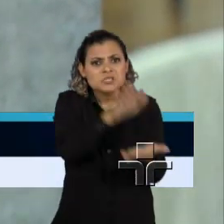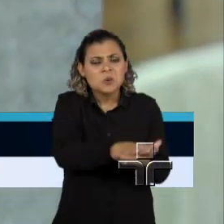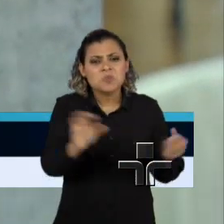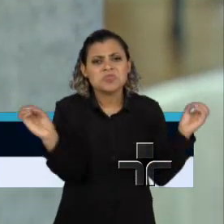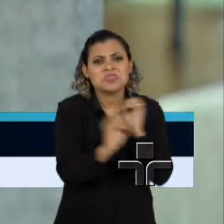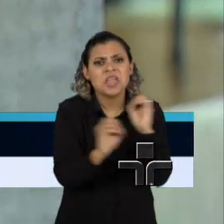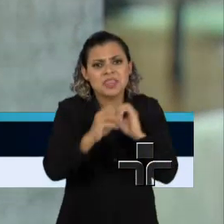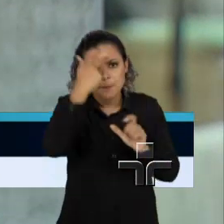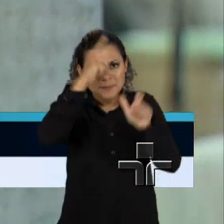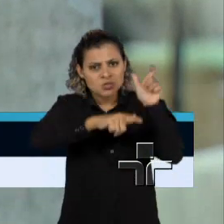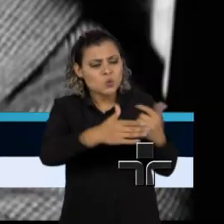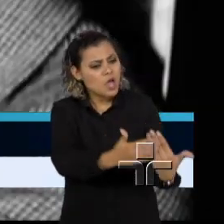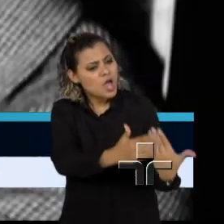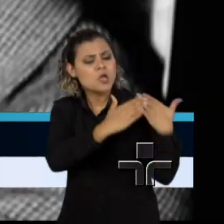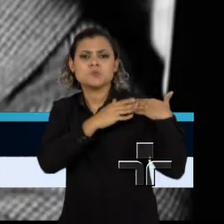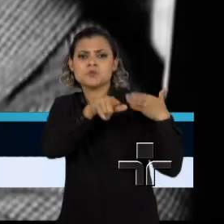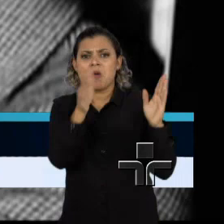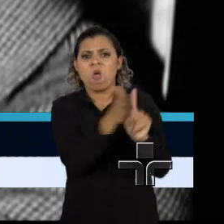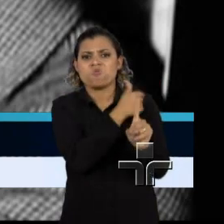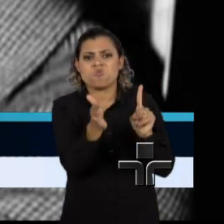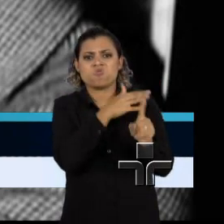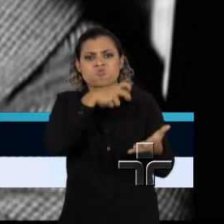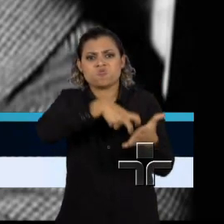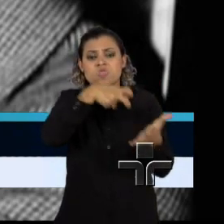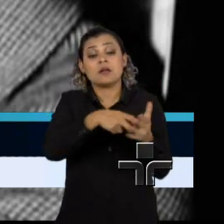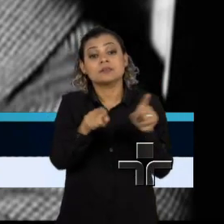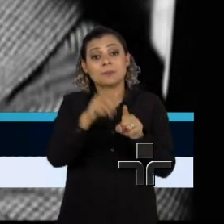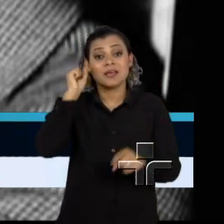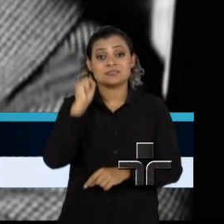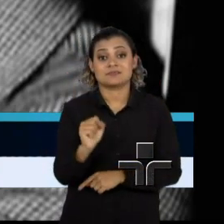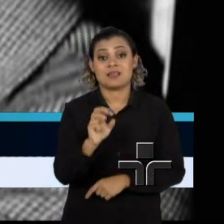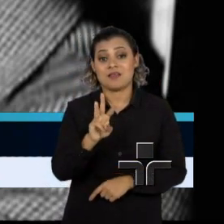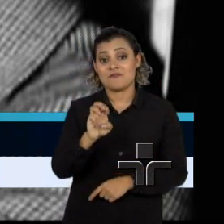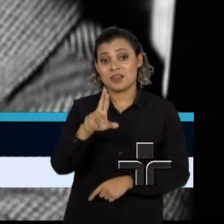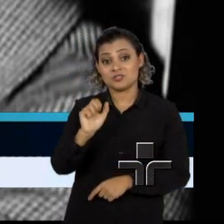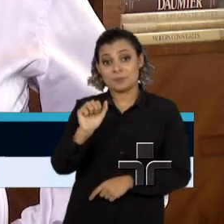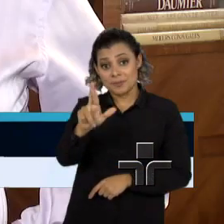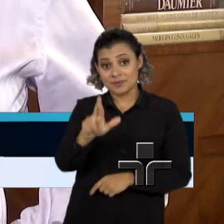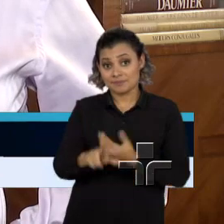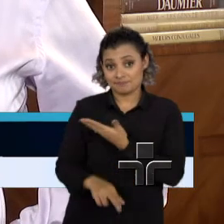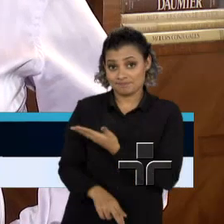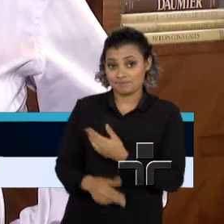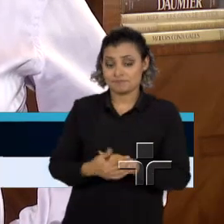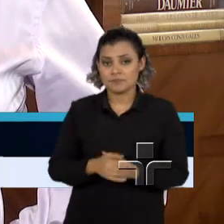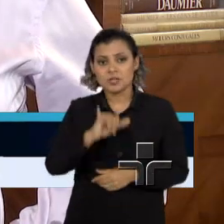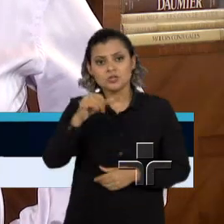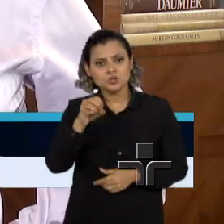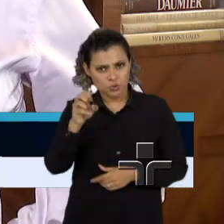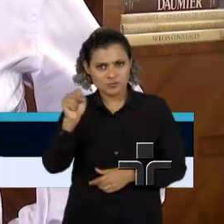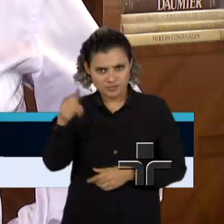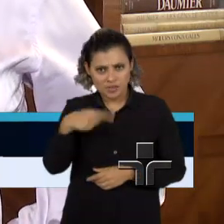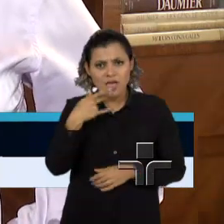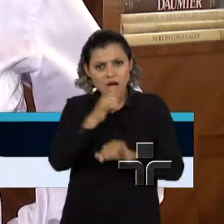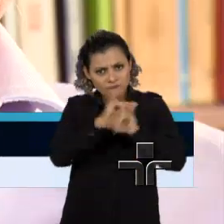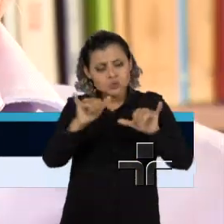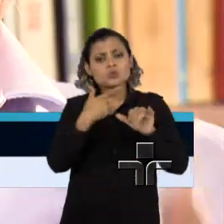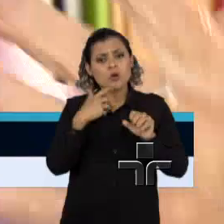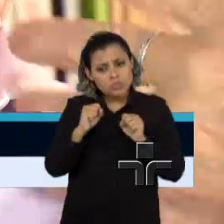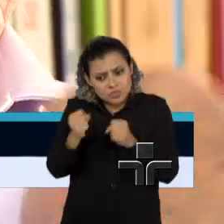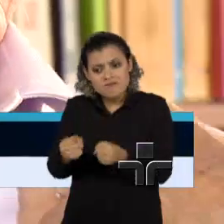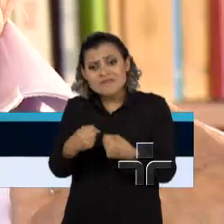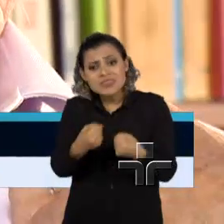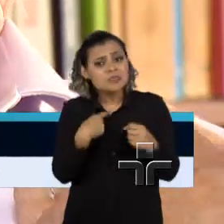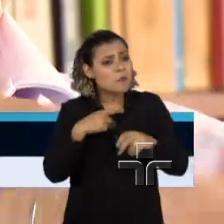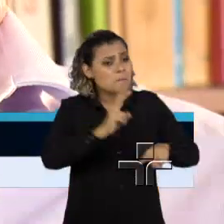aos responsáveis pela tortura e assassinato de Vladimir Herzog. José Carlos Dias defendeu centenas de